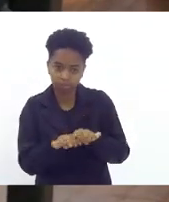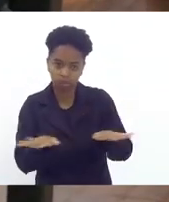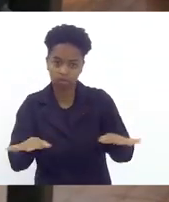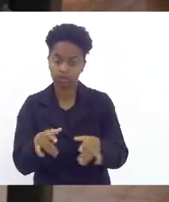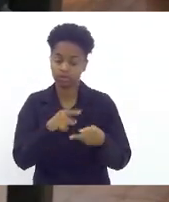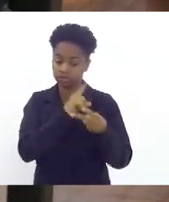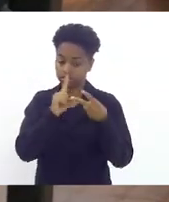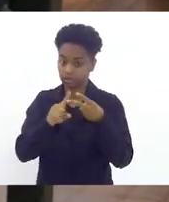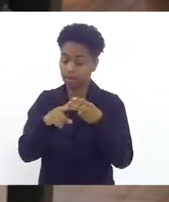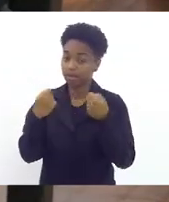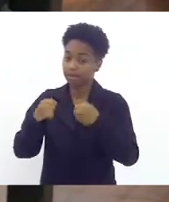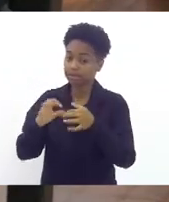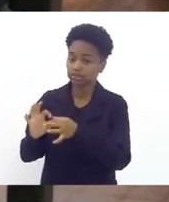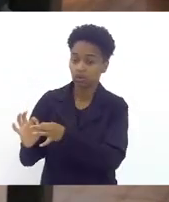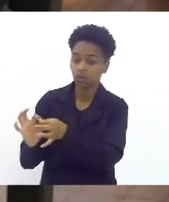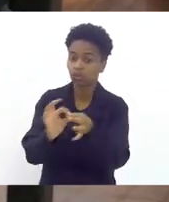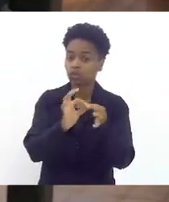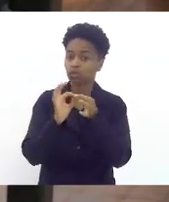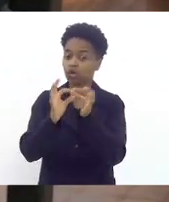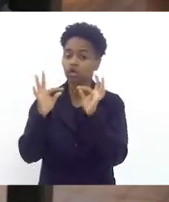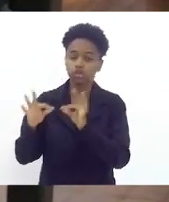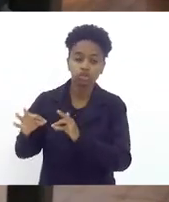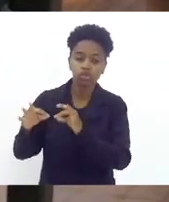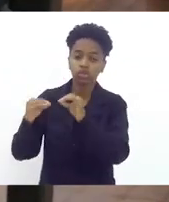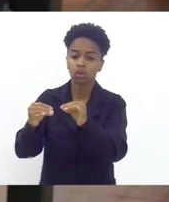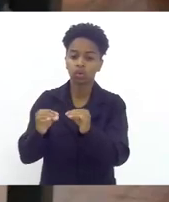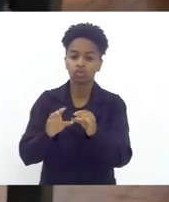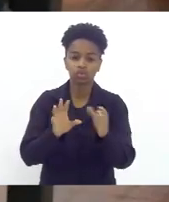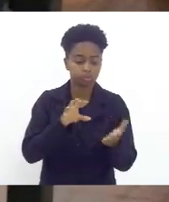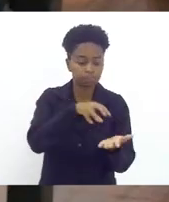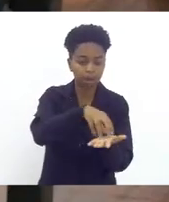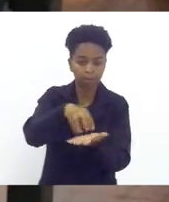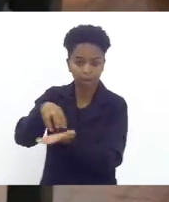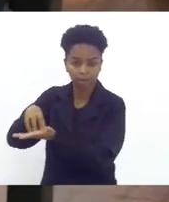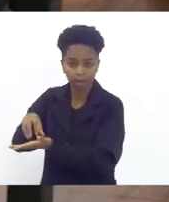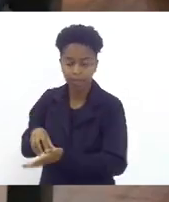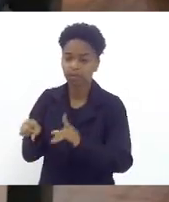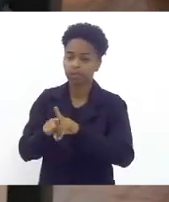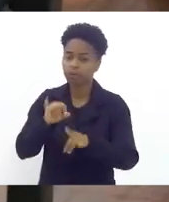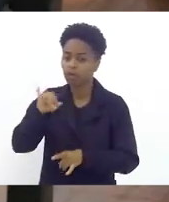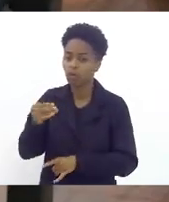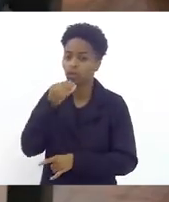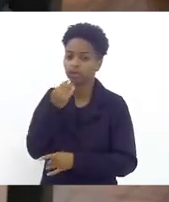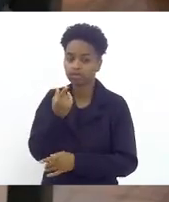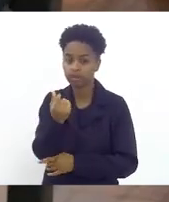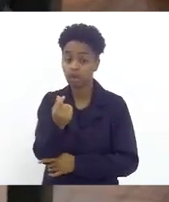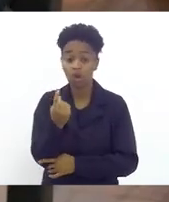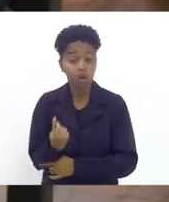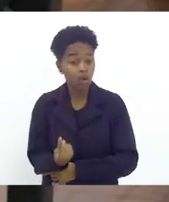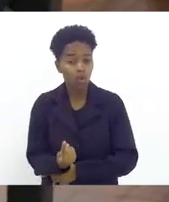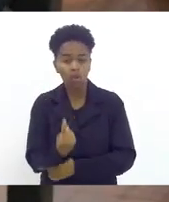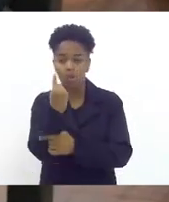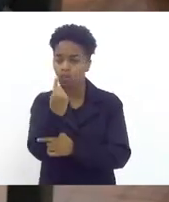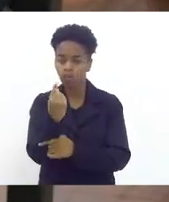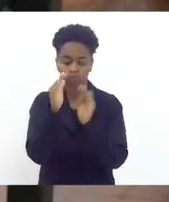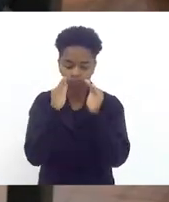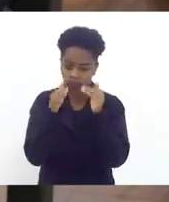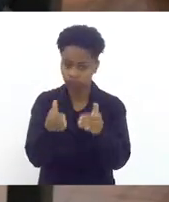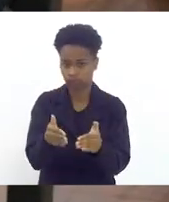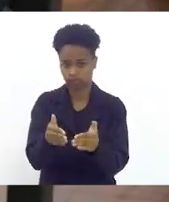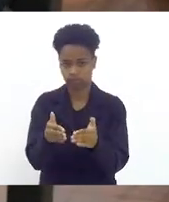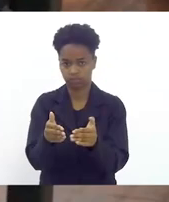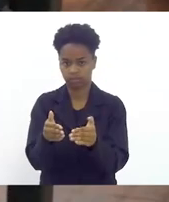tem que unificar todos esses Fundos E essas oportunidades de financiamento numa mesma direção